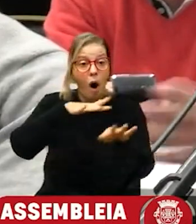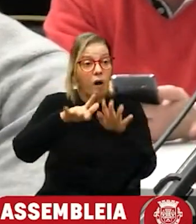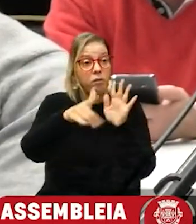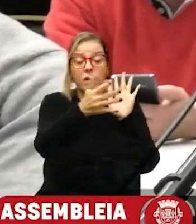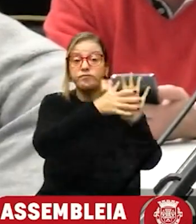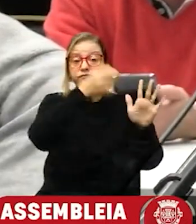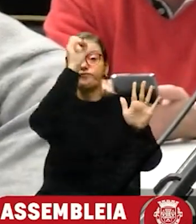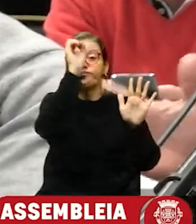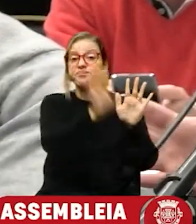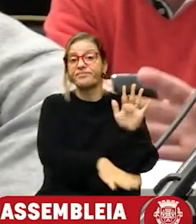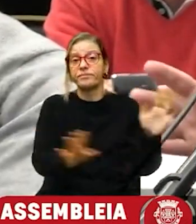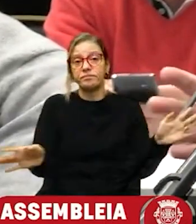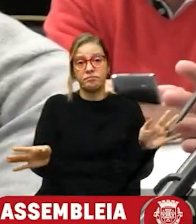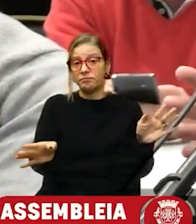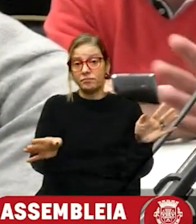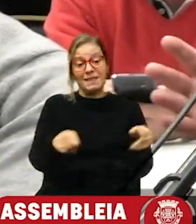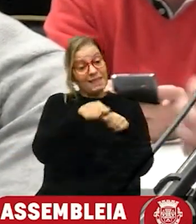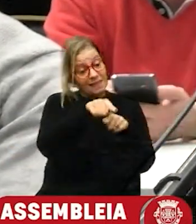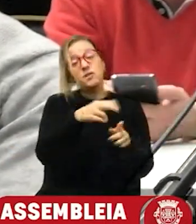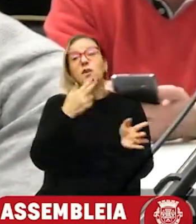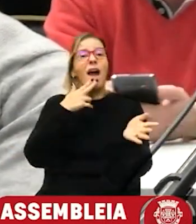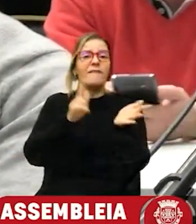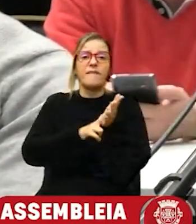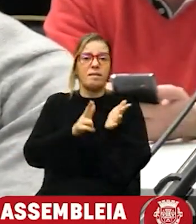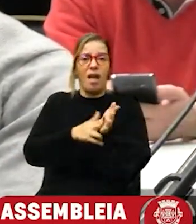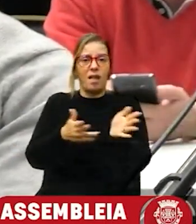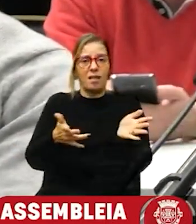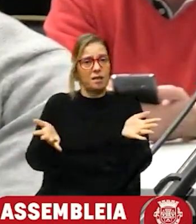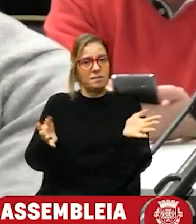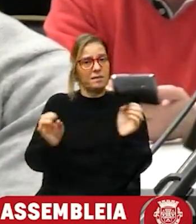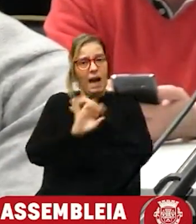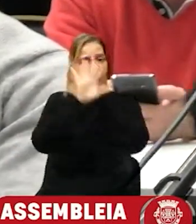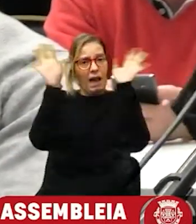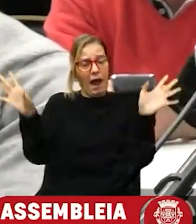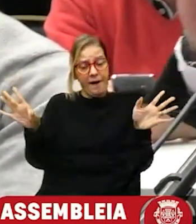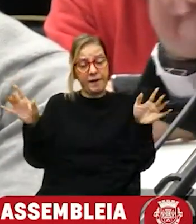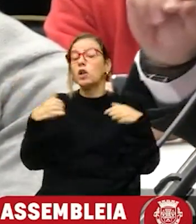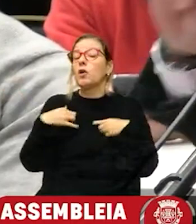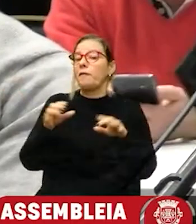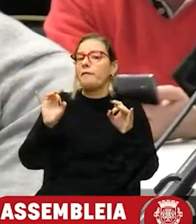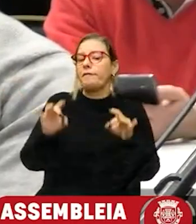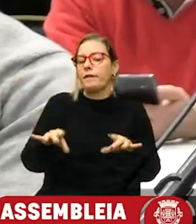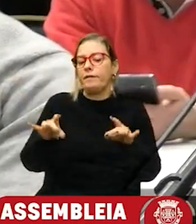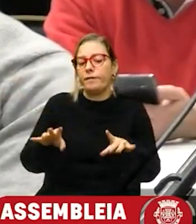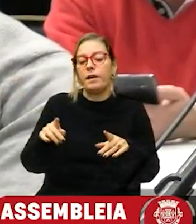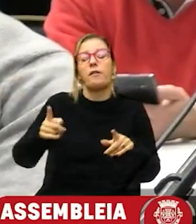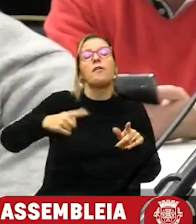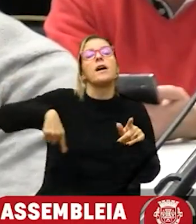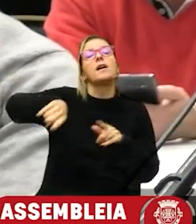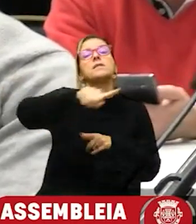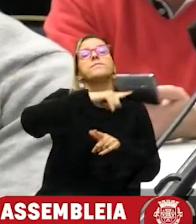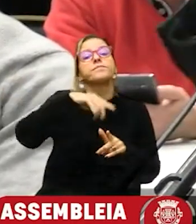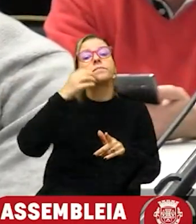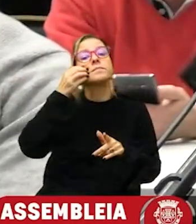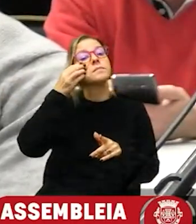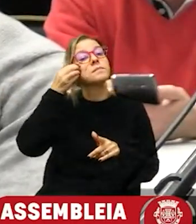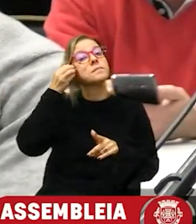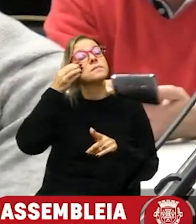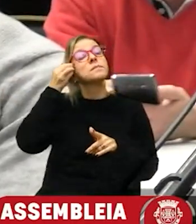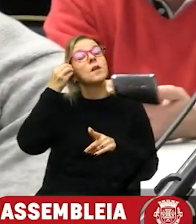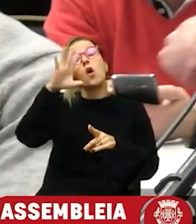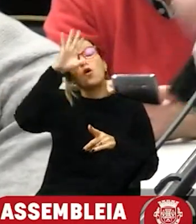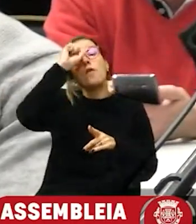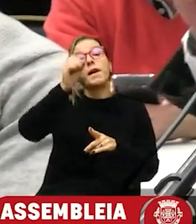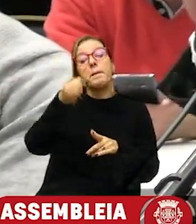lixo da história isto é uma verdade inegável e termino só com isto os senhores andaram ao colo com o governo do partido